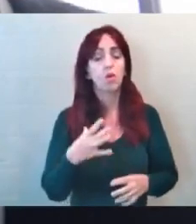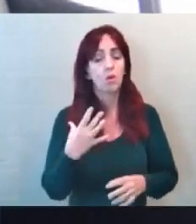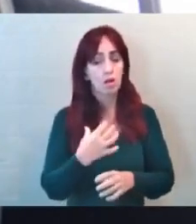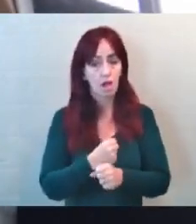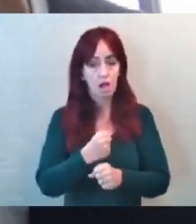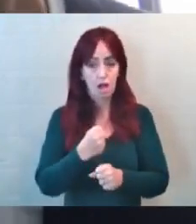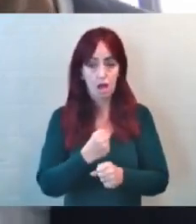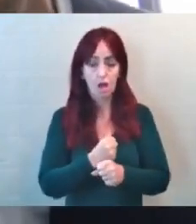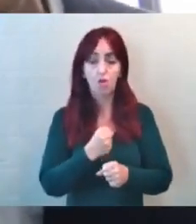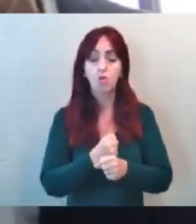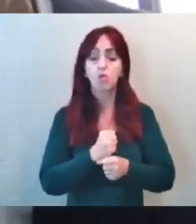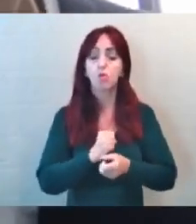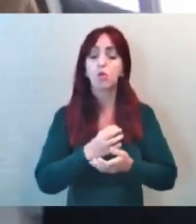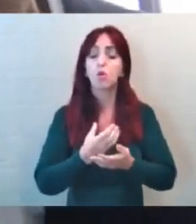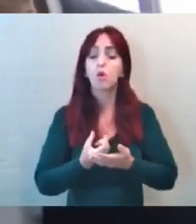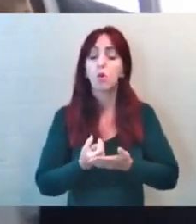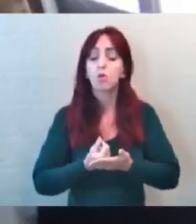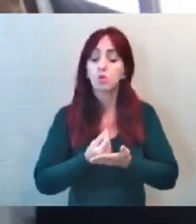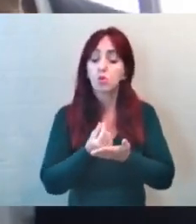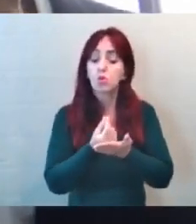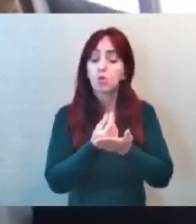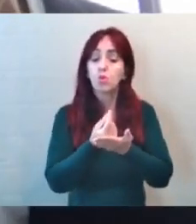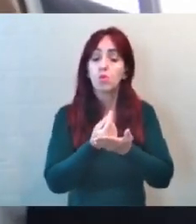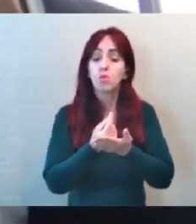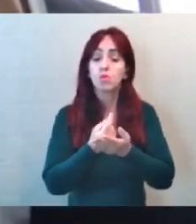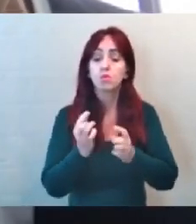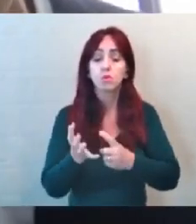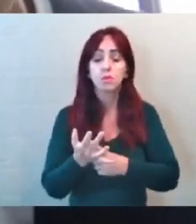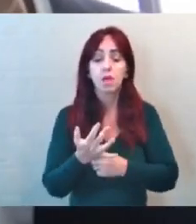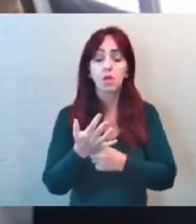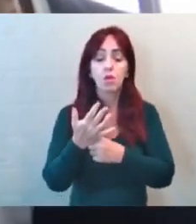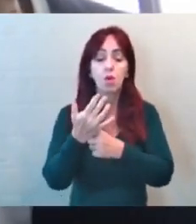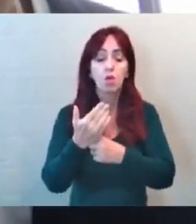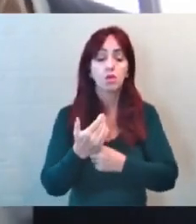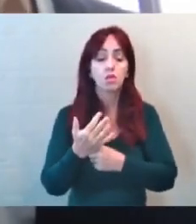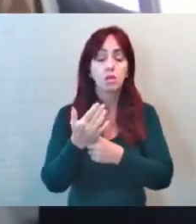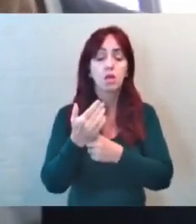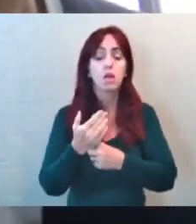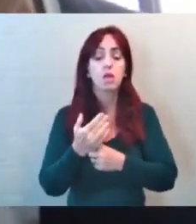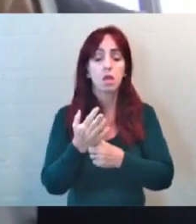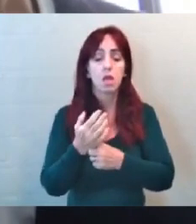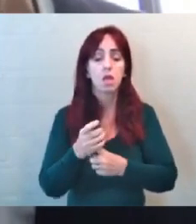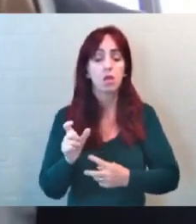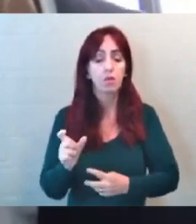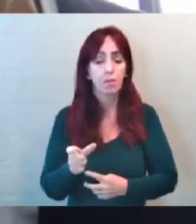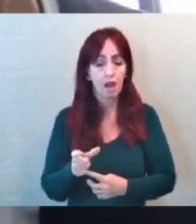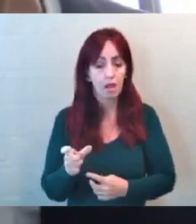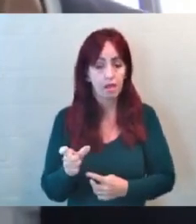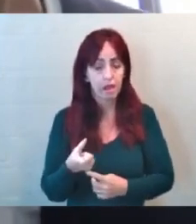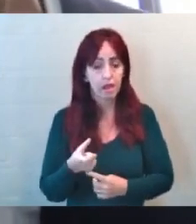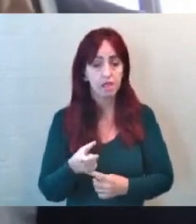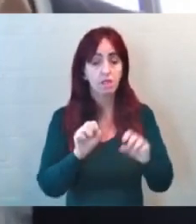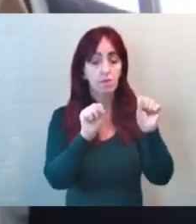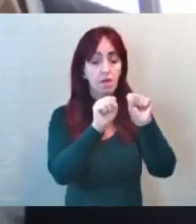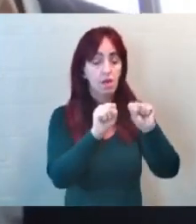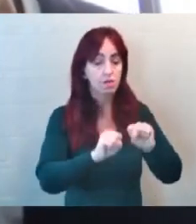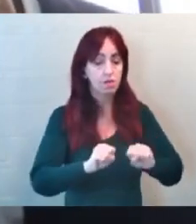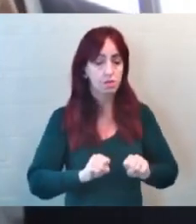O cálculo do custo de tecnologia de bilhetagem para o